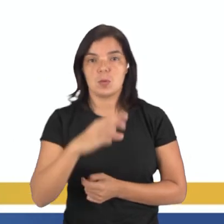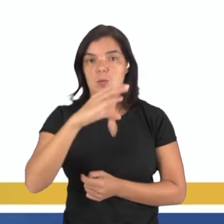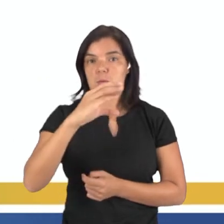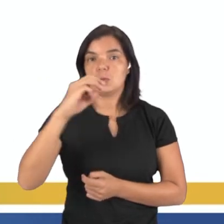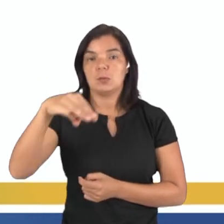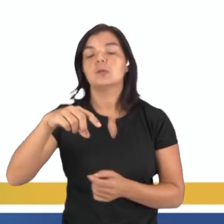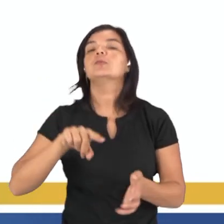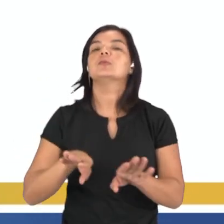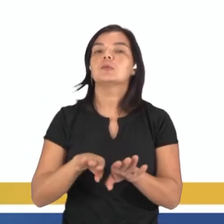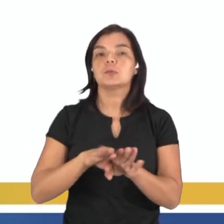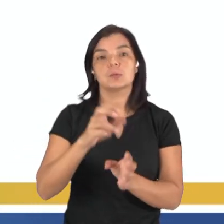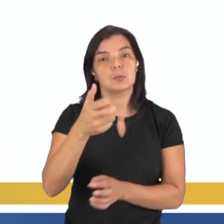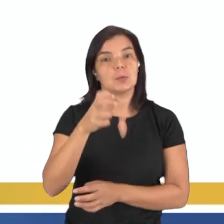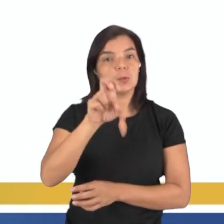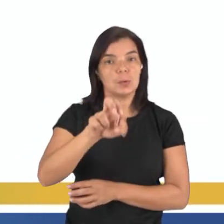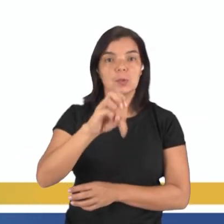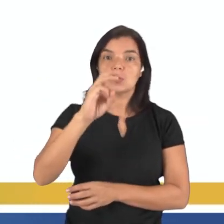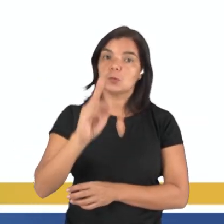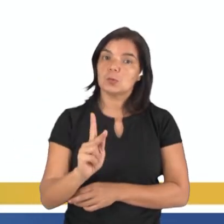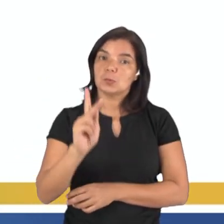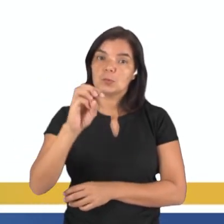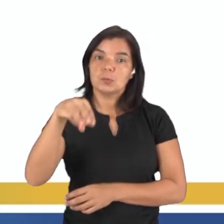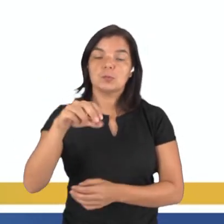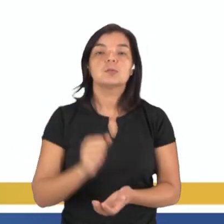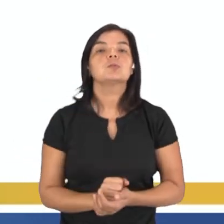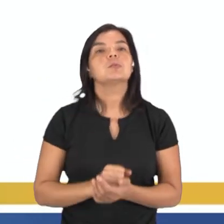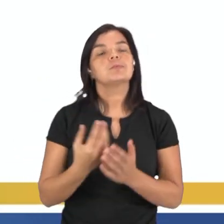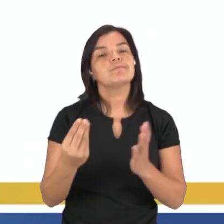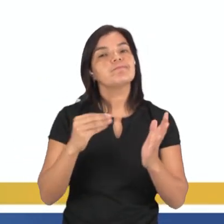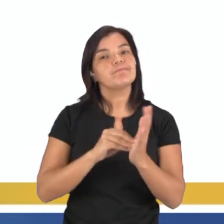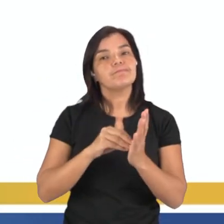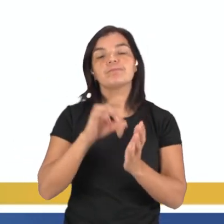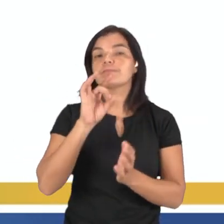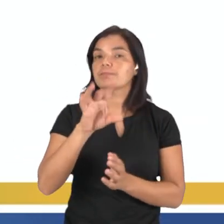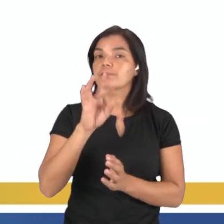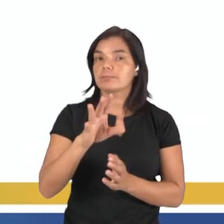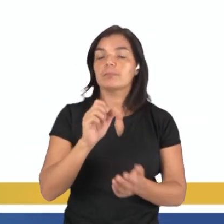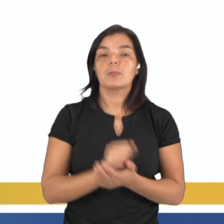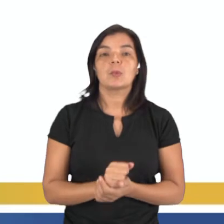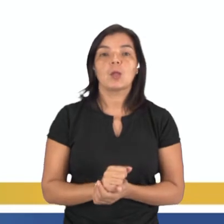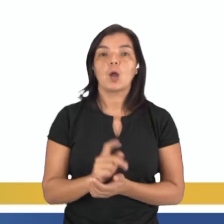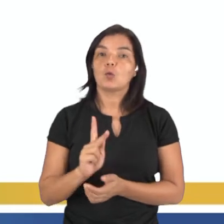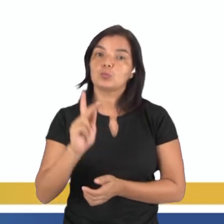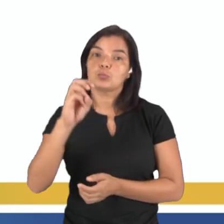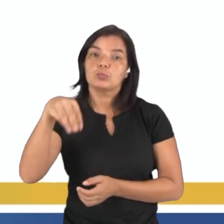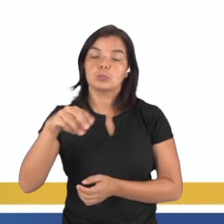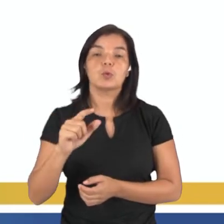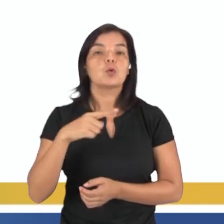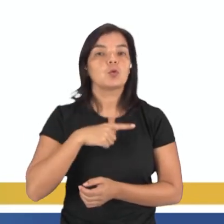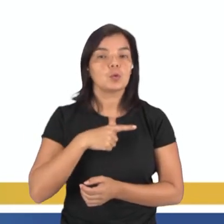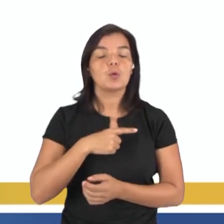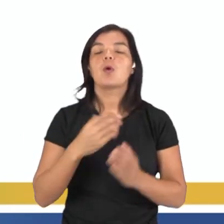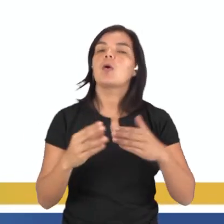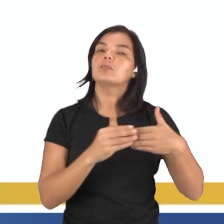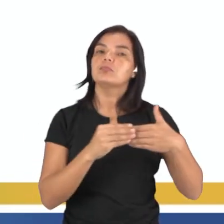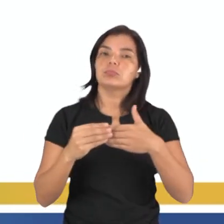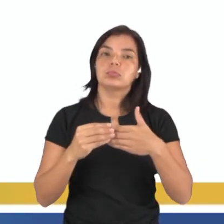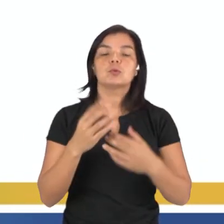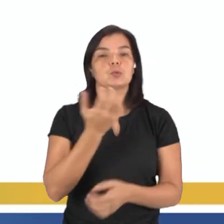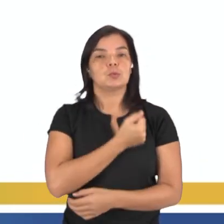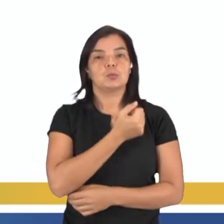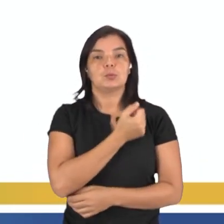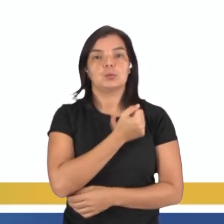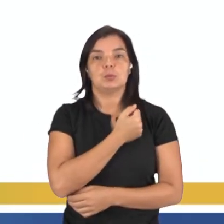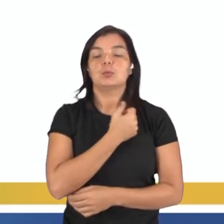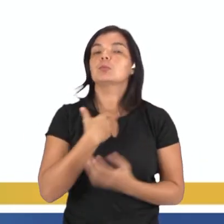ficou quanto? 15 quilômetros. Acrescento apenas a unidade de medida de onde eu levei esse número